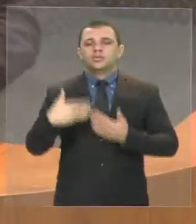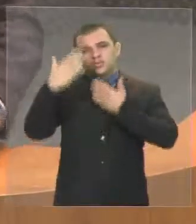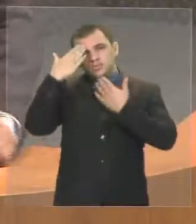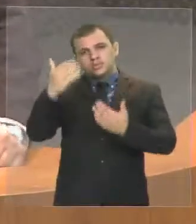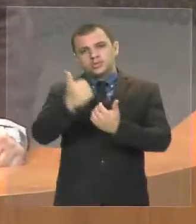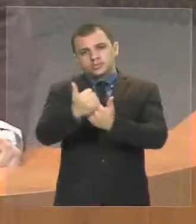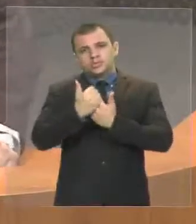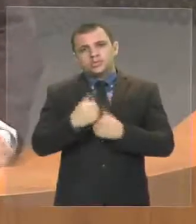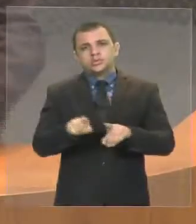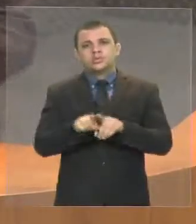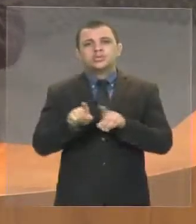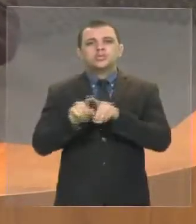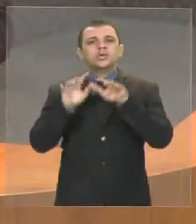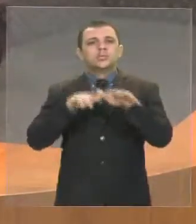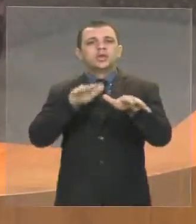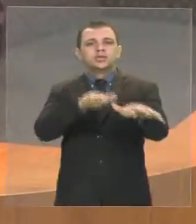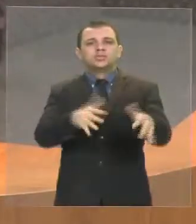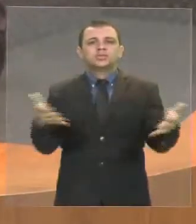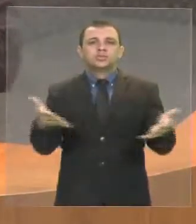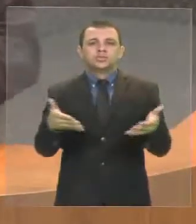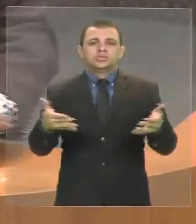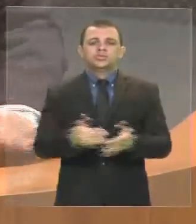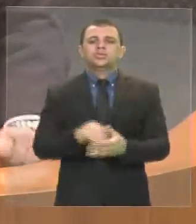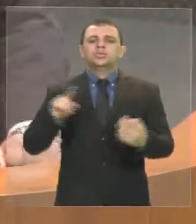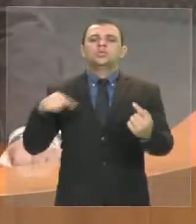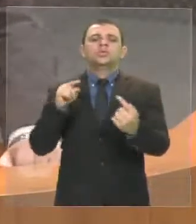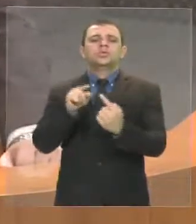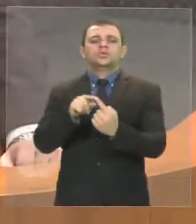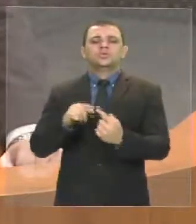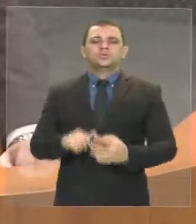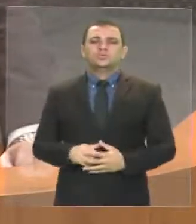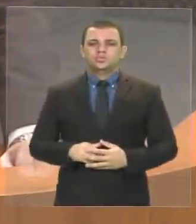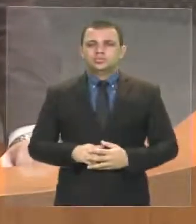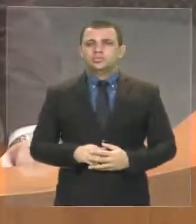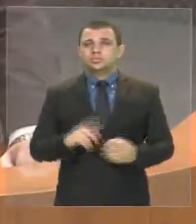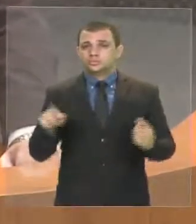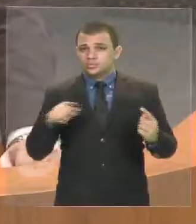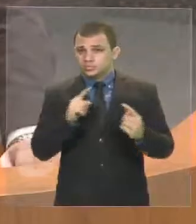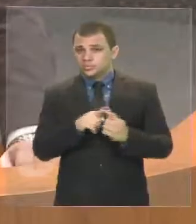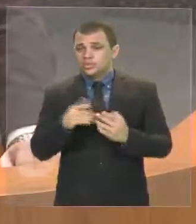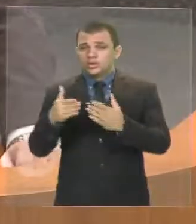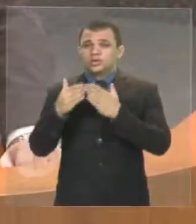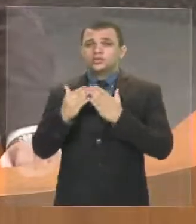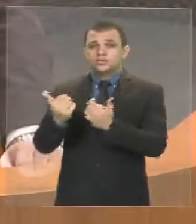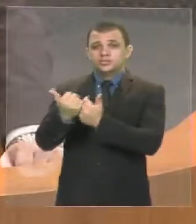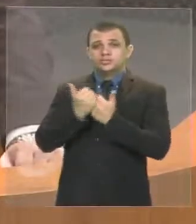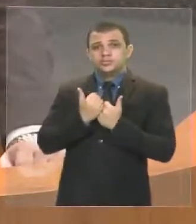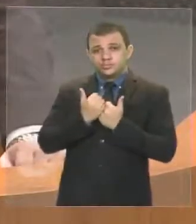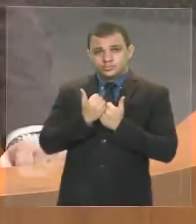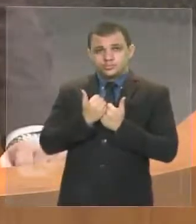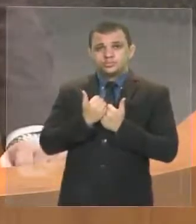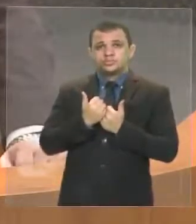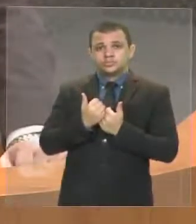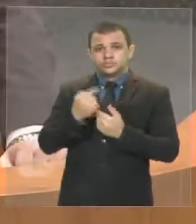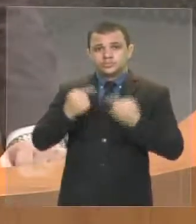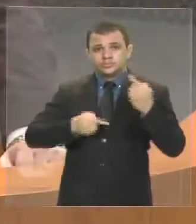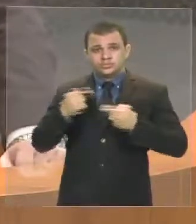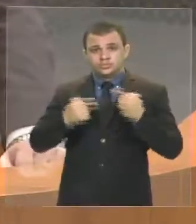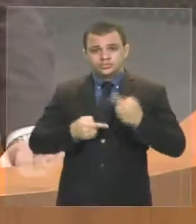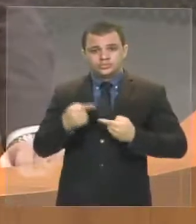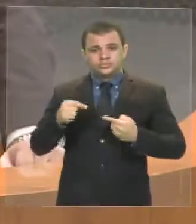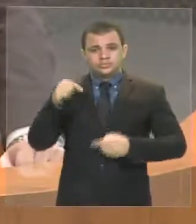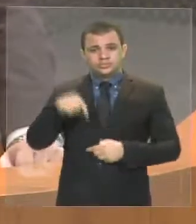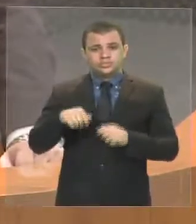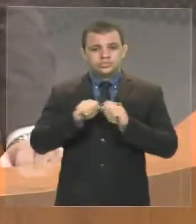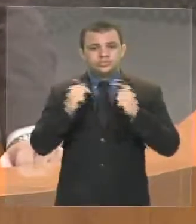que foi feita hoje. O objetivo, senhor presidente, buscar o apoio político junto aos parlamentares da cidade em defesa